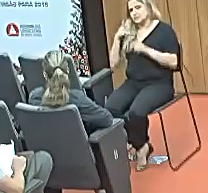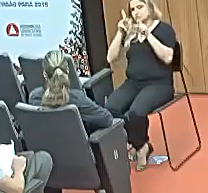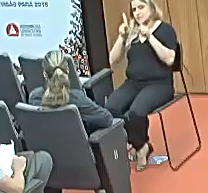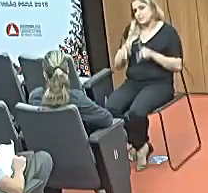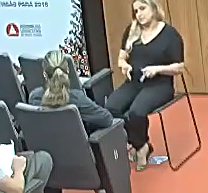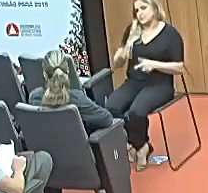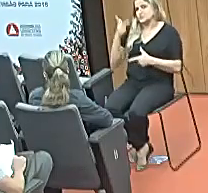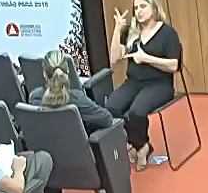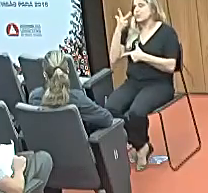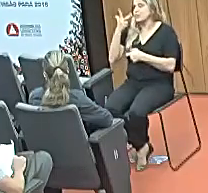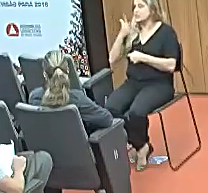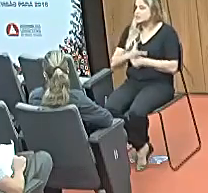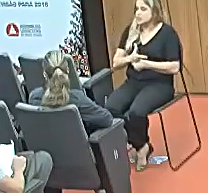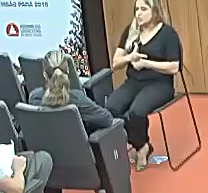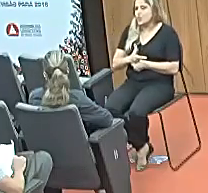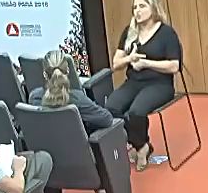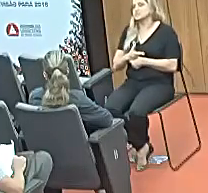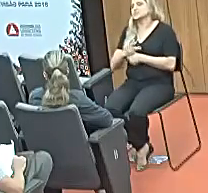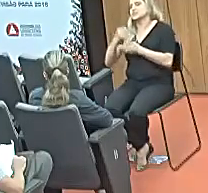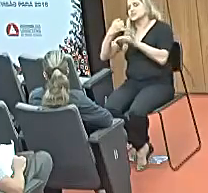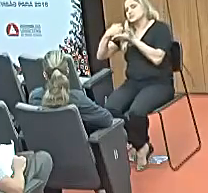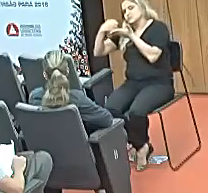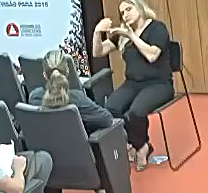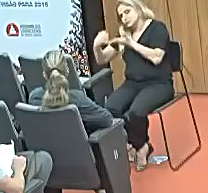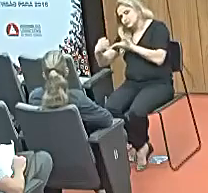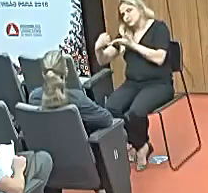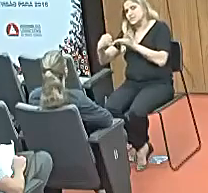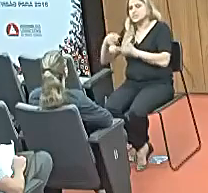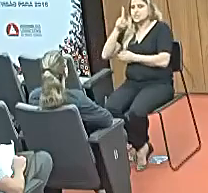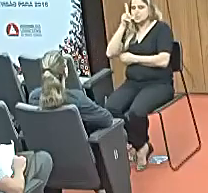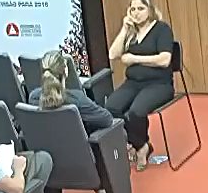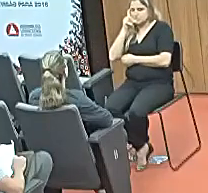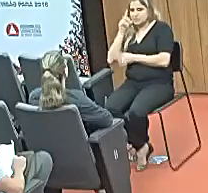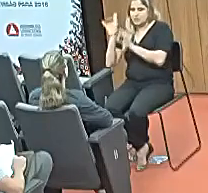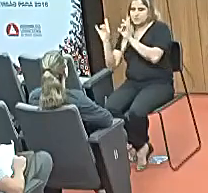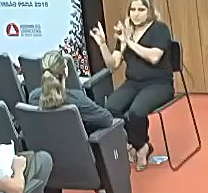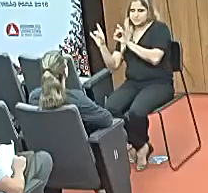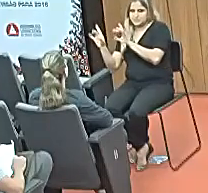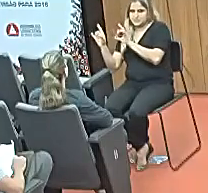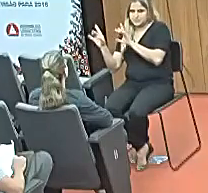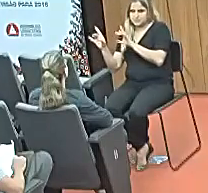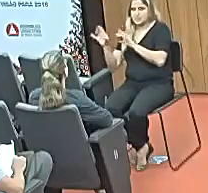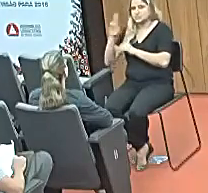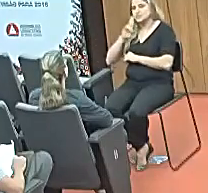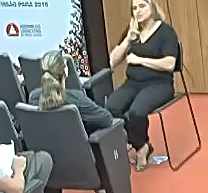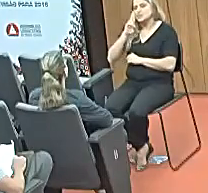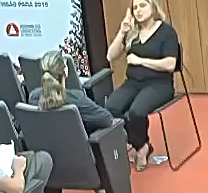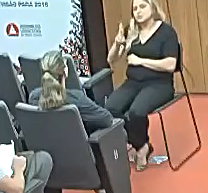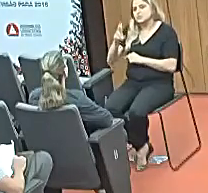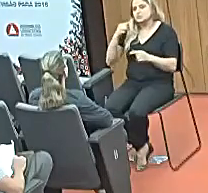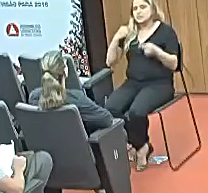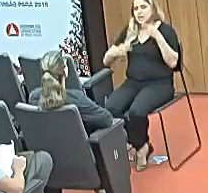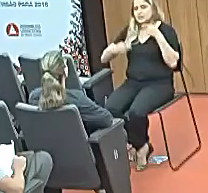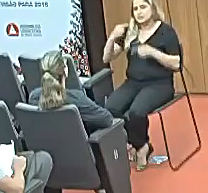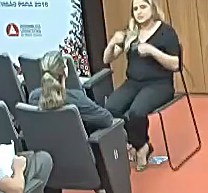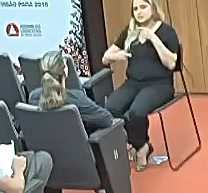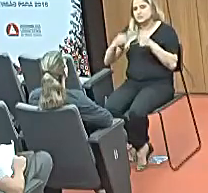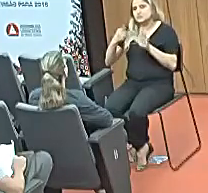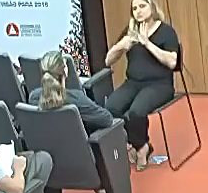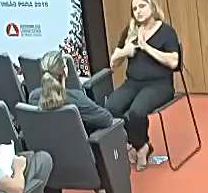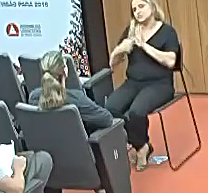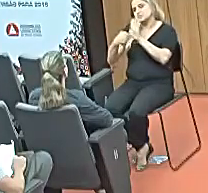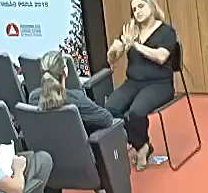dependência química e assistência hospitalar especializada e como resultado dessas discussões foram apresentadas